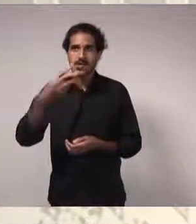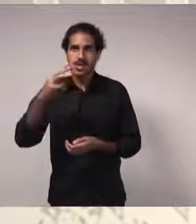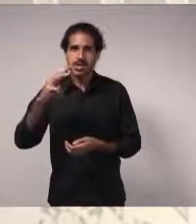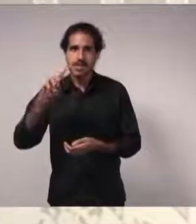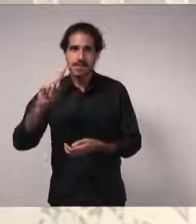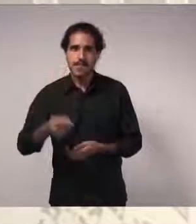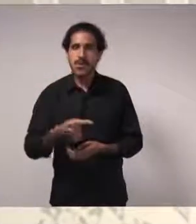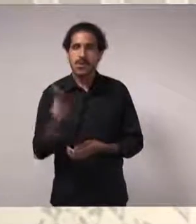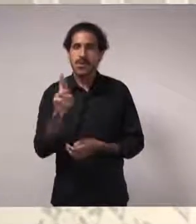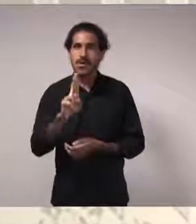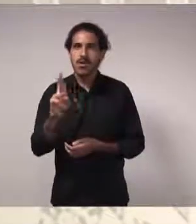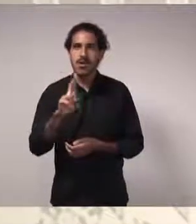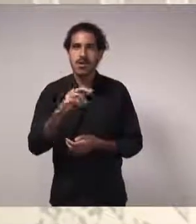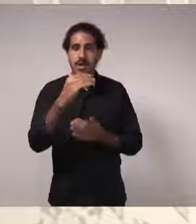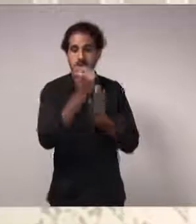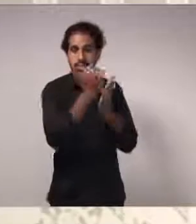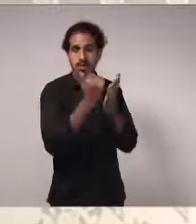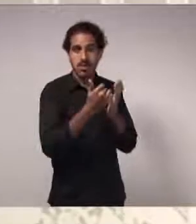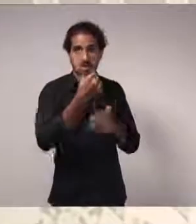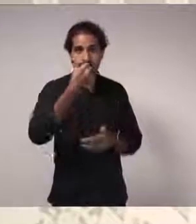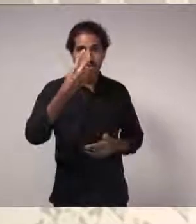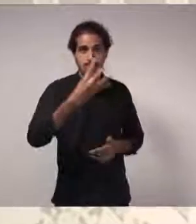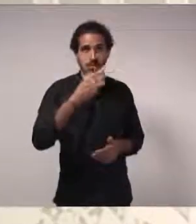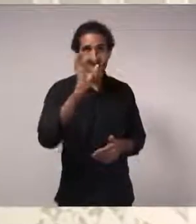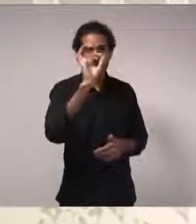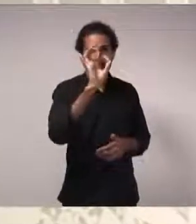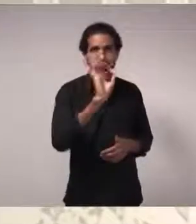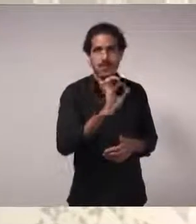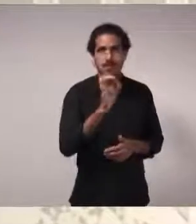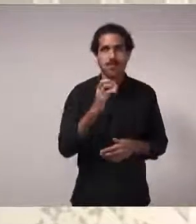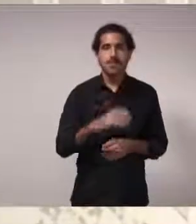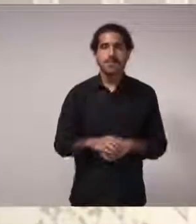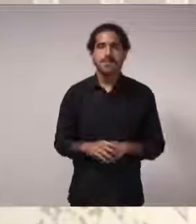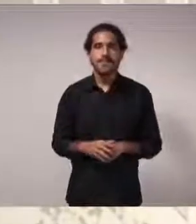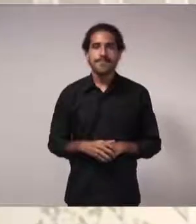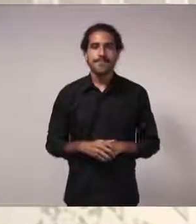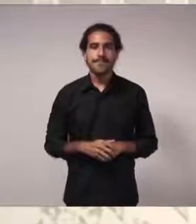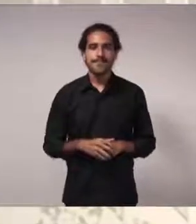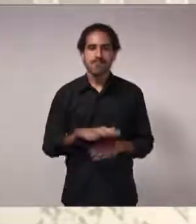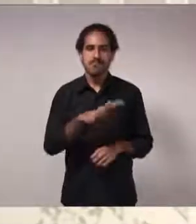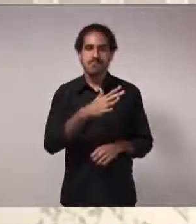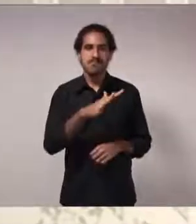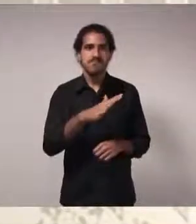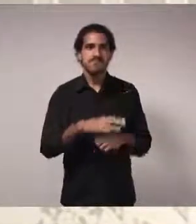redução de 14%, era 14% a mais do que isso aí, né, em média.